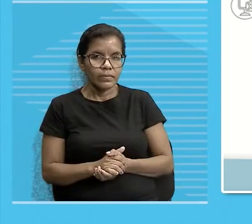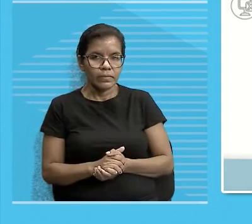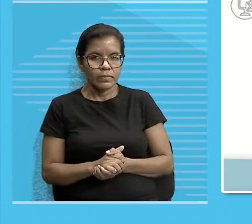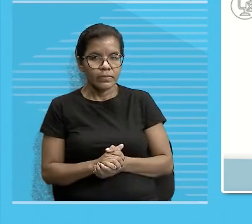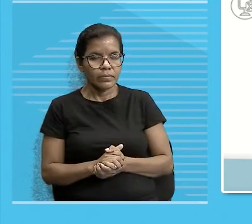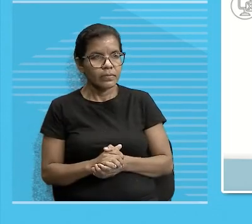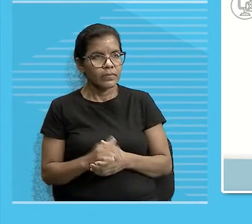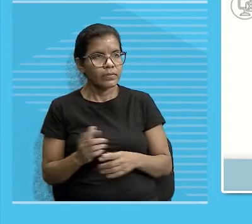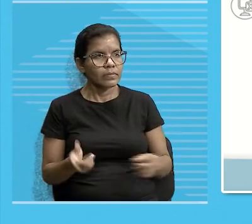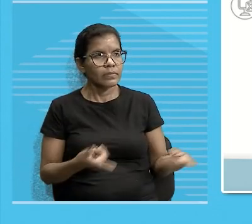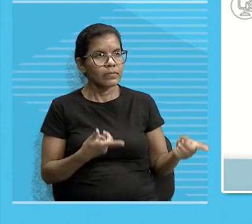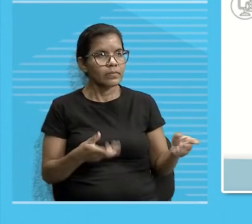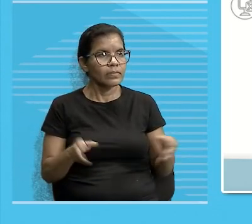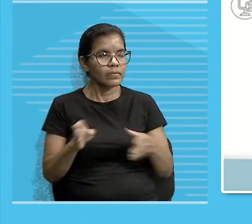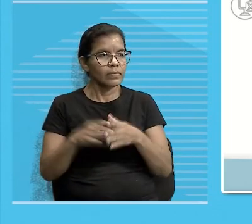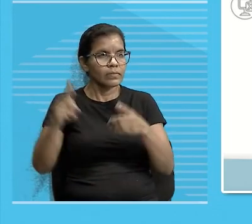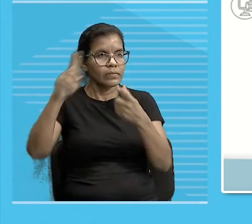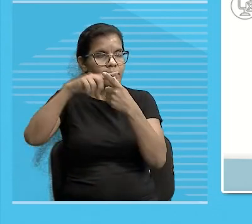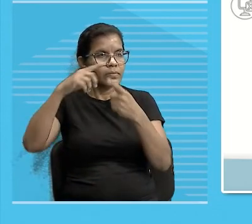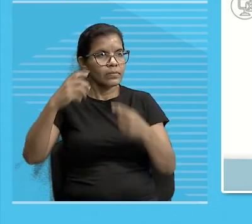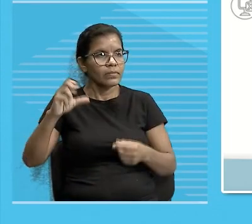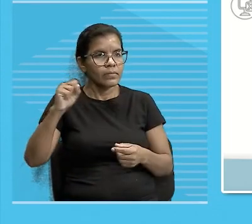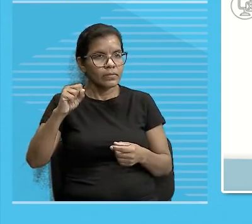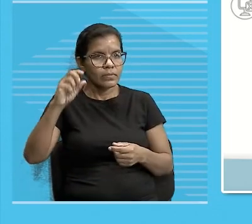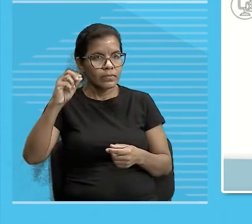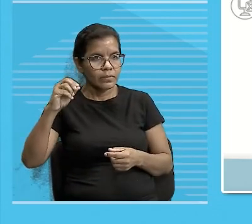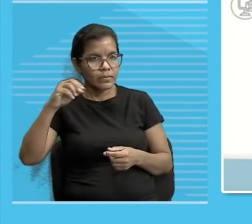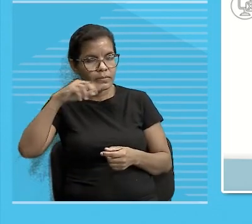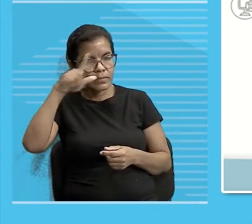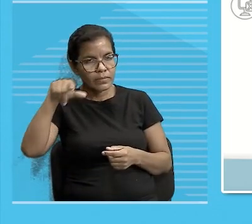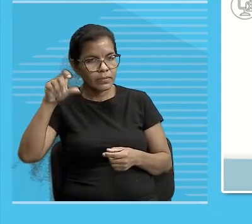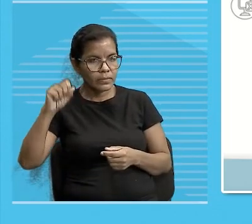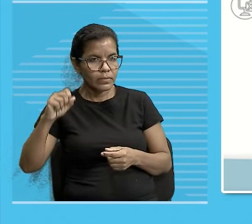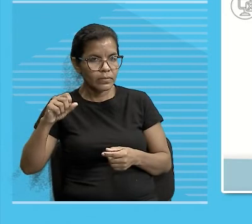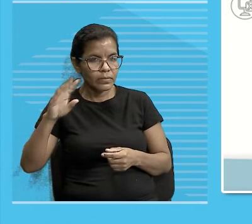essa igreja de São Francisco em Salvador. A parte externa,